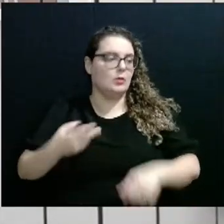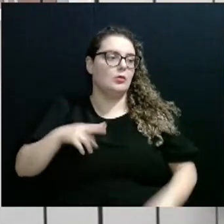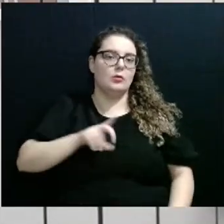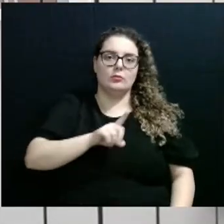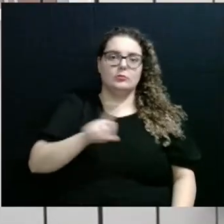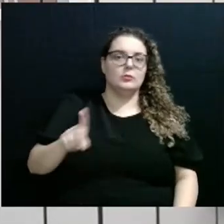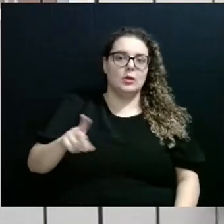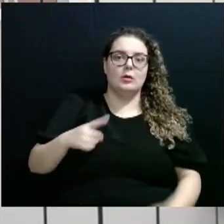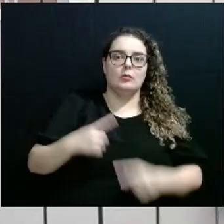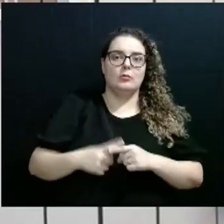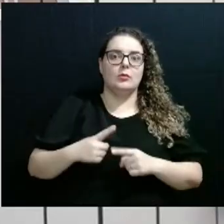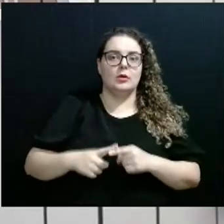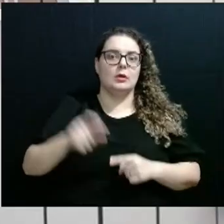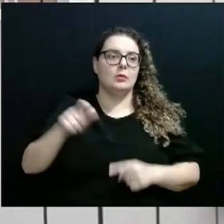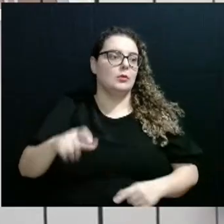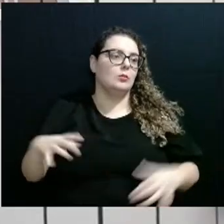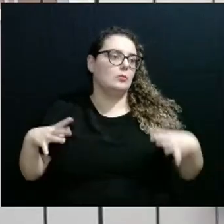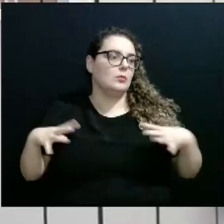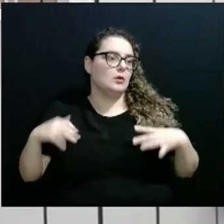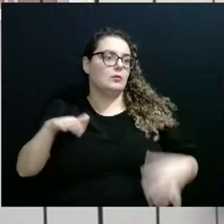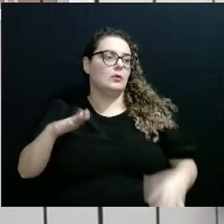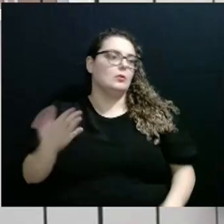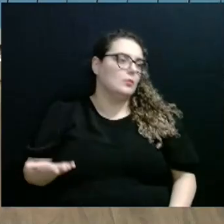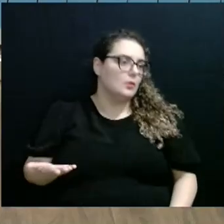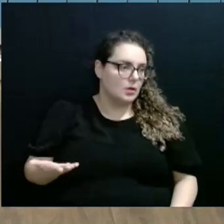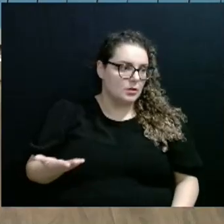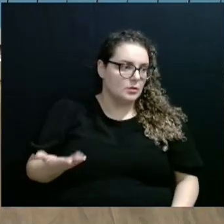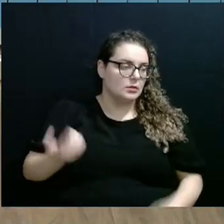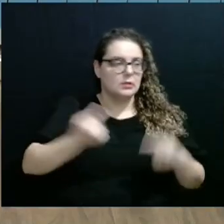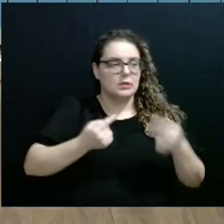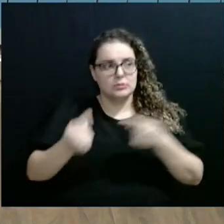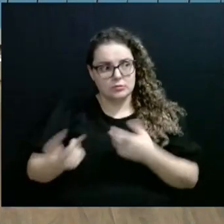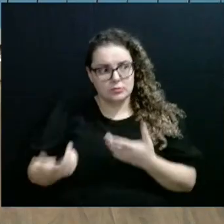folga a mais? Isso está sendo discutido no fim dessa escala?